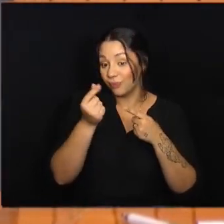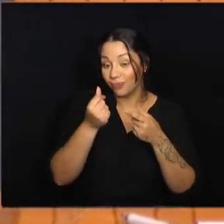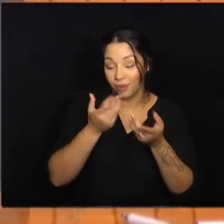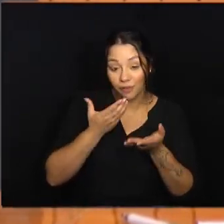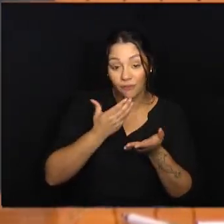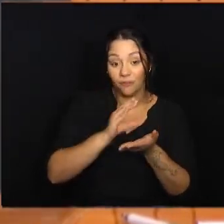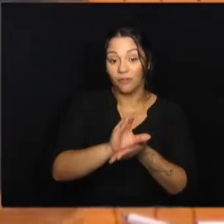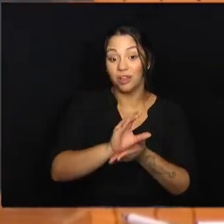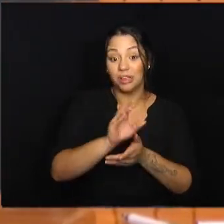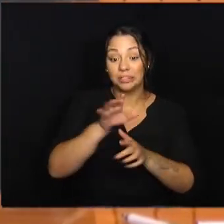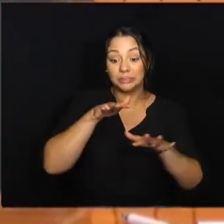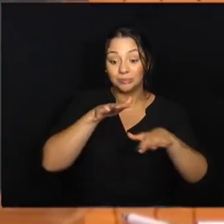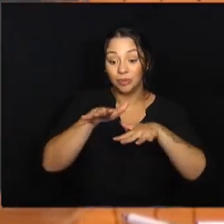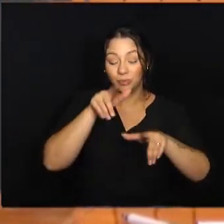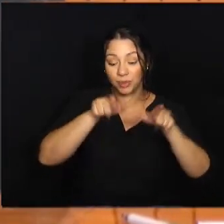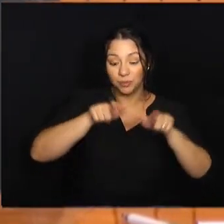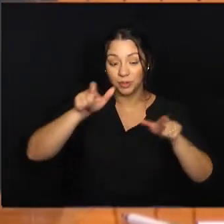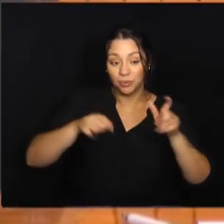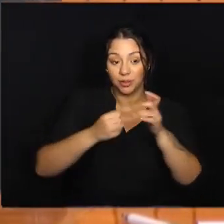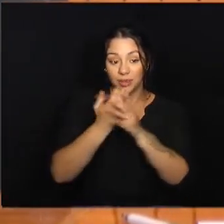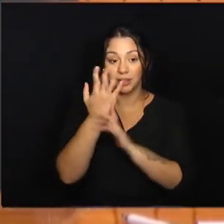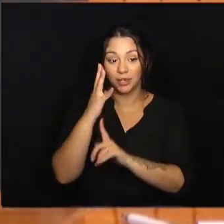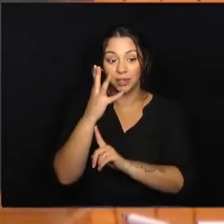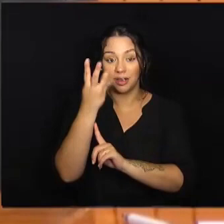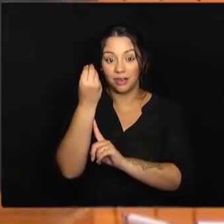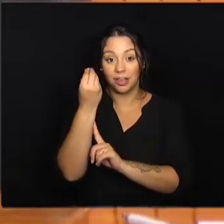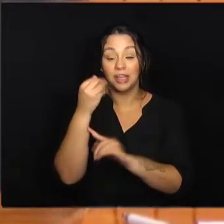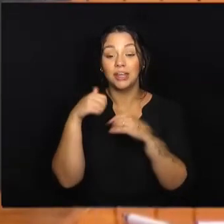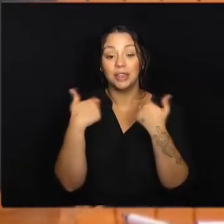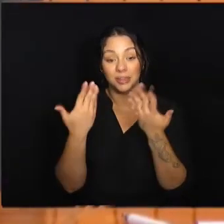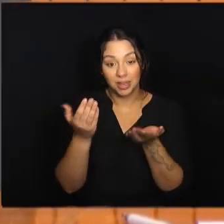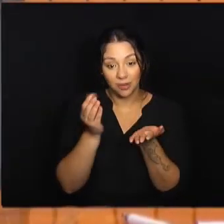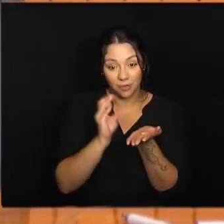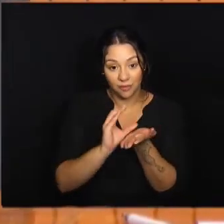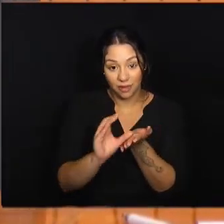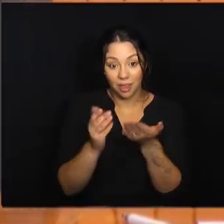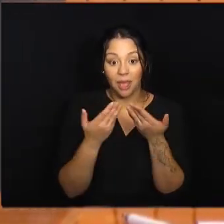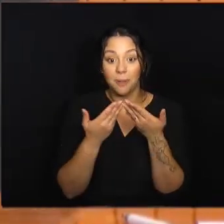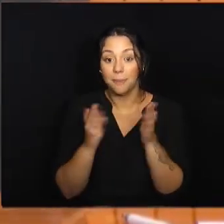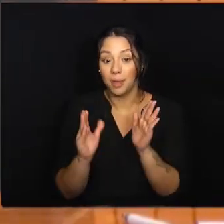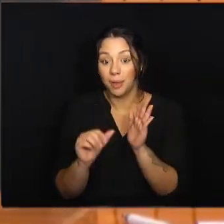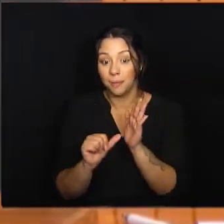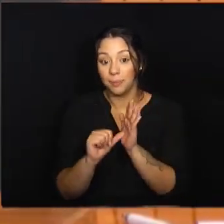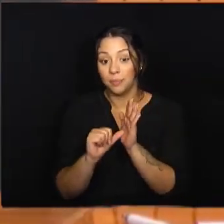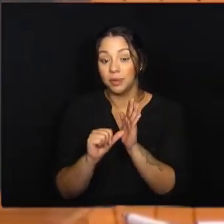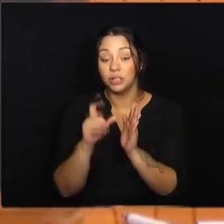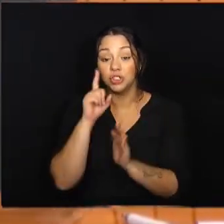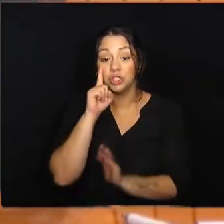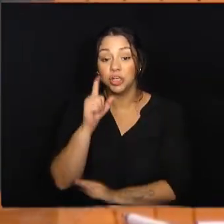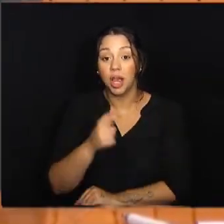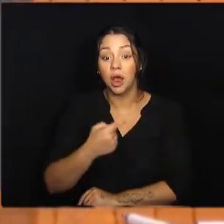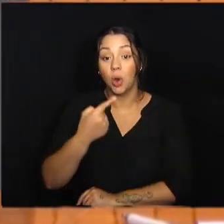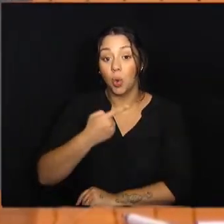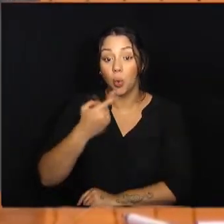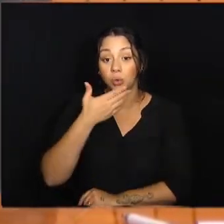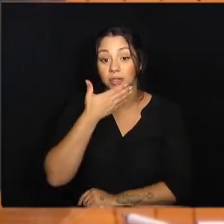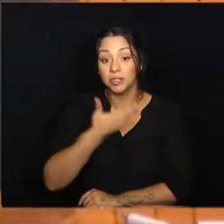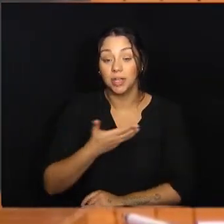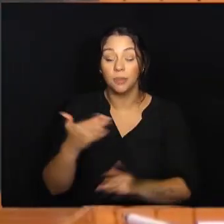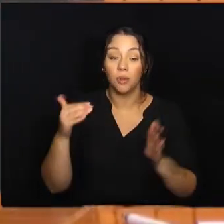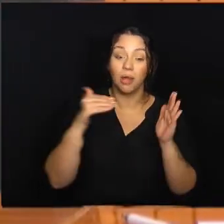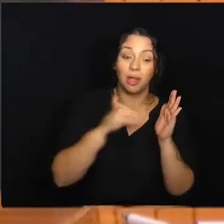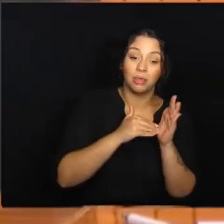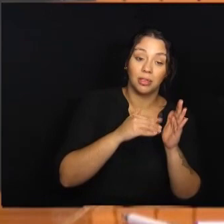cultura. Então, esse ano, o FIC ele foi aberto em 1º de dezembro e ficou aberto até 10